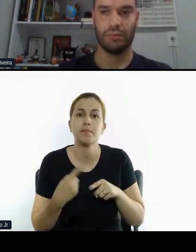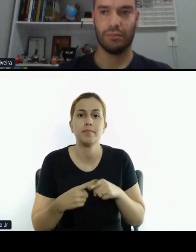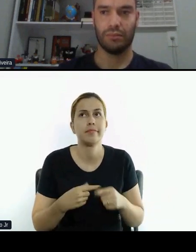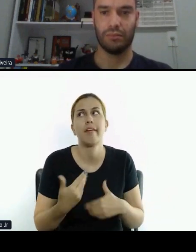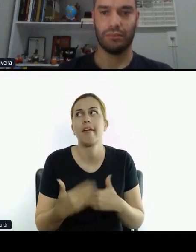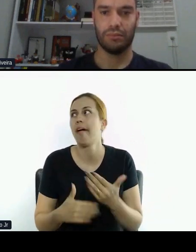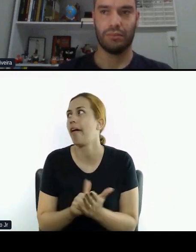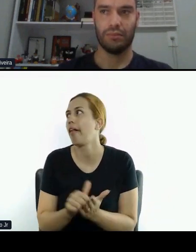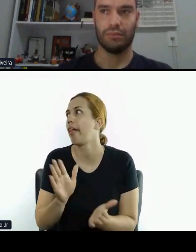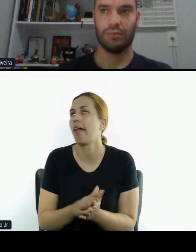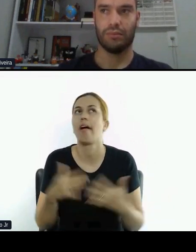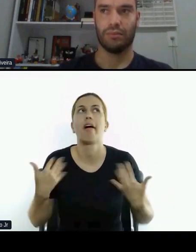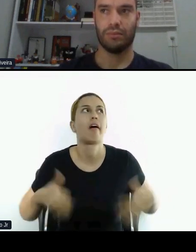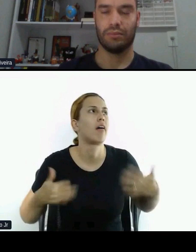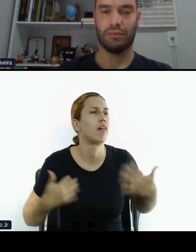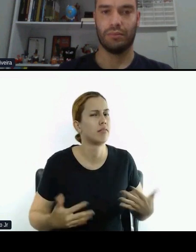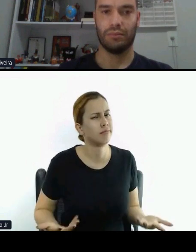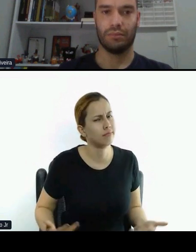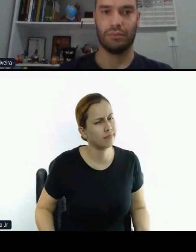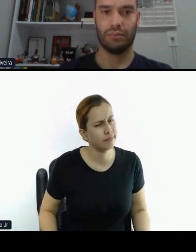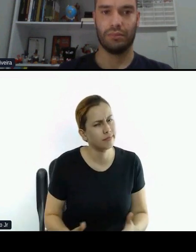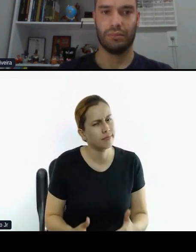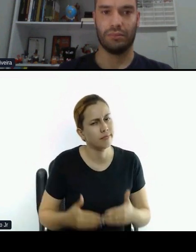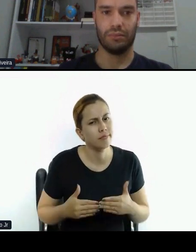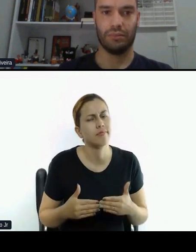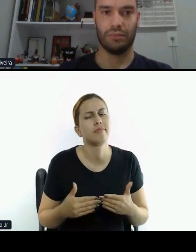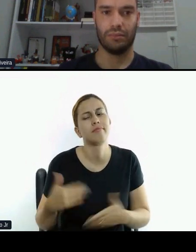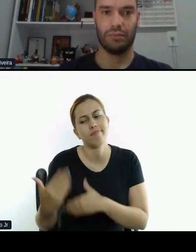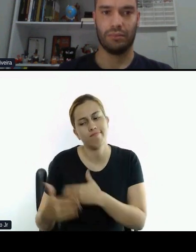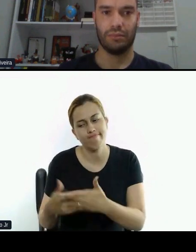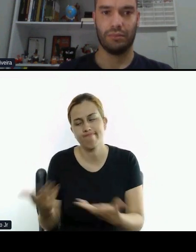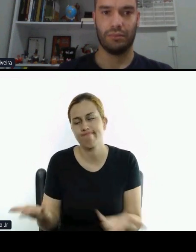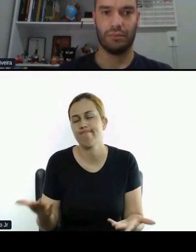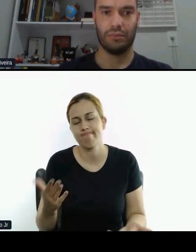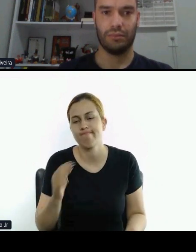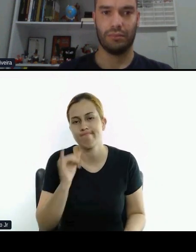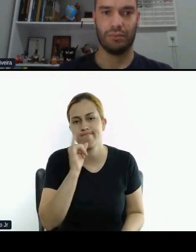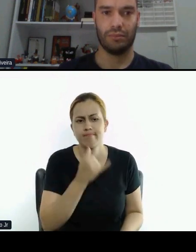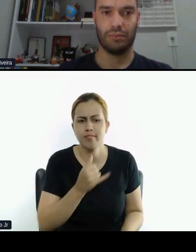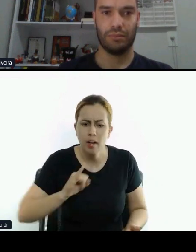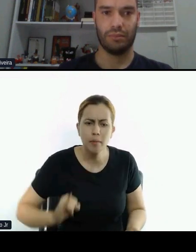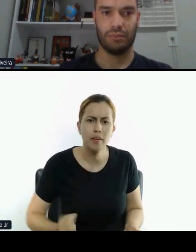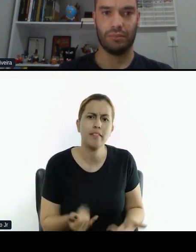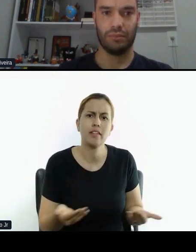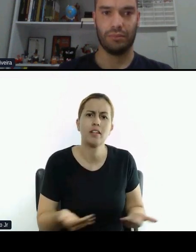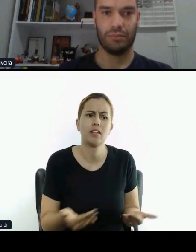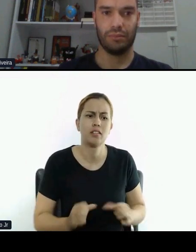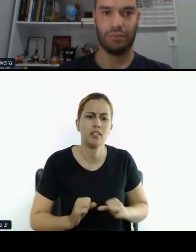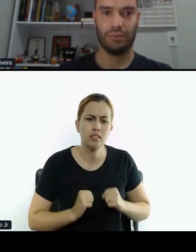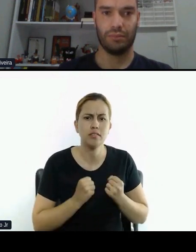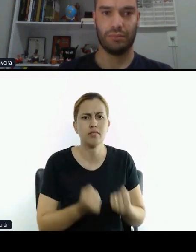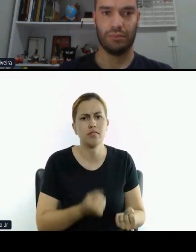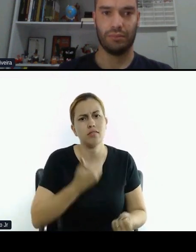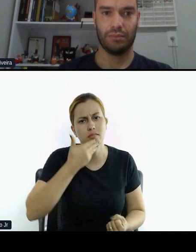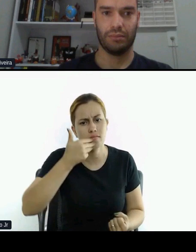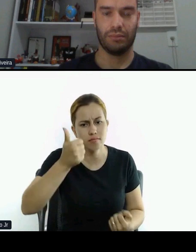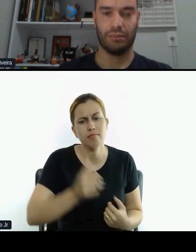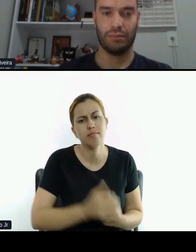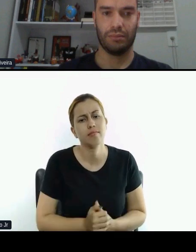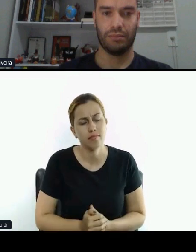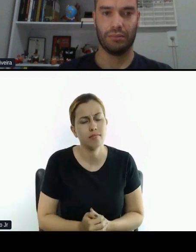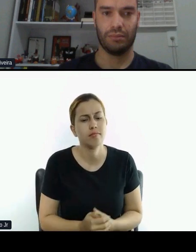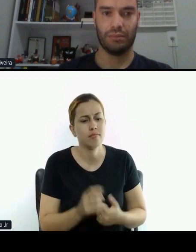custo, vai doer no meu bolso. Aí sim eu vou lá e faço a correção. Por que não fazer agora, né? Então é bem esse ponto também que a gente traz, falta